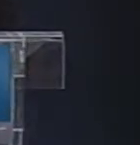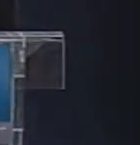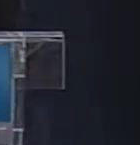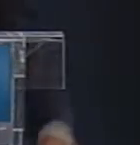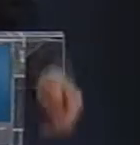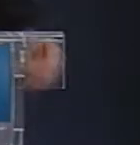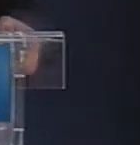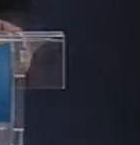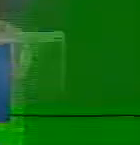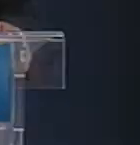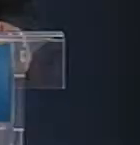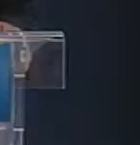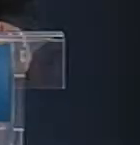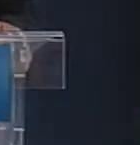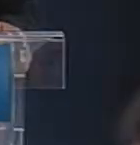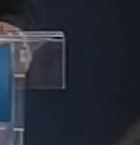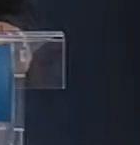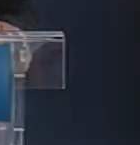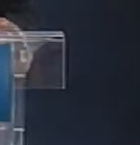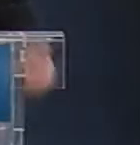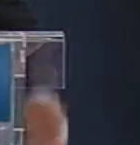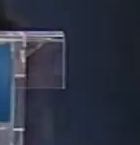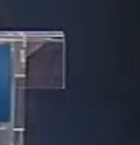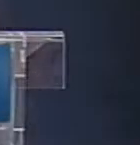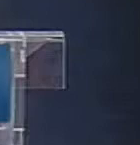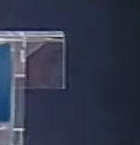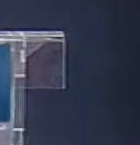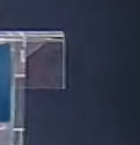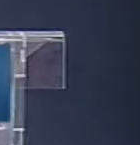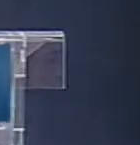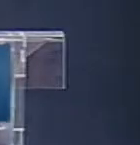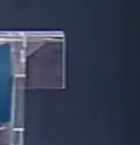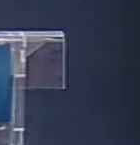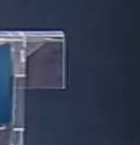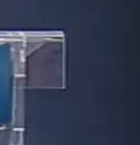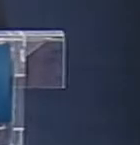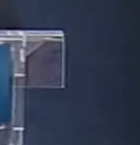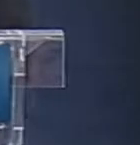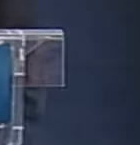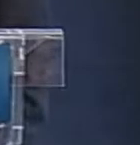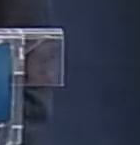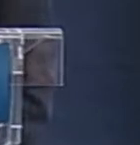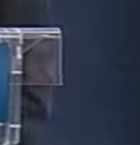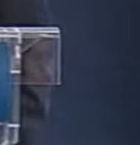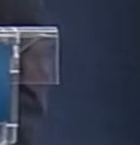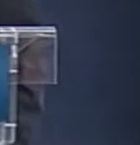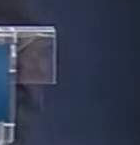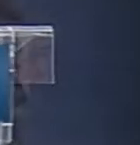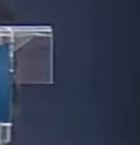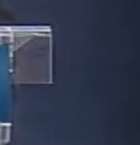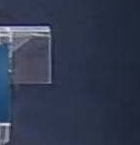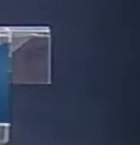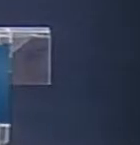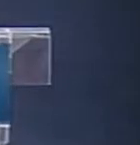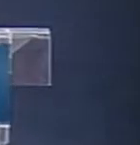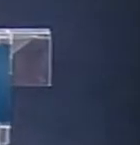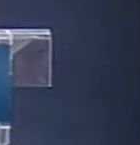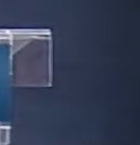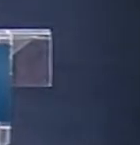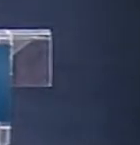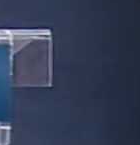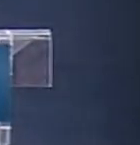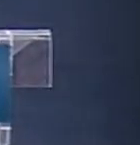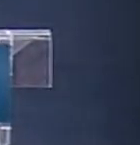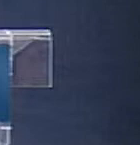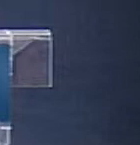aqui se manifestar a respeito da importância e da relevância dessa lei, especificamente no que se trata